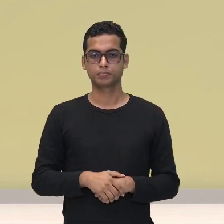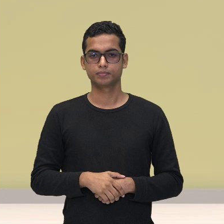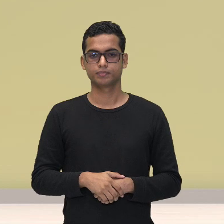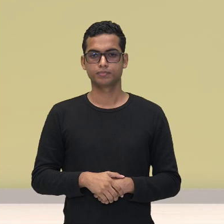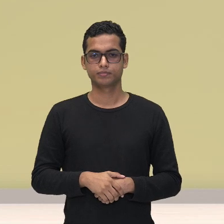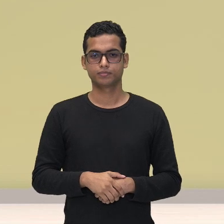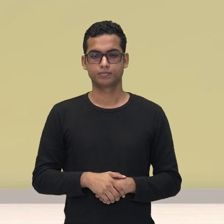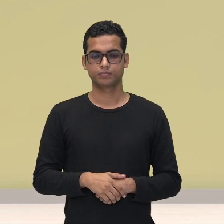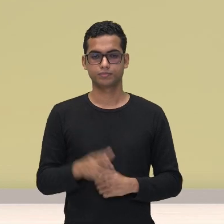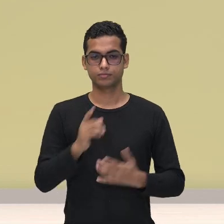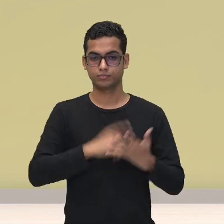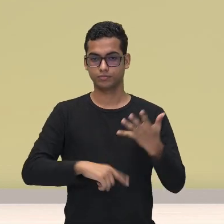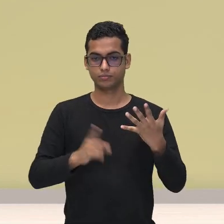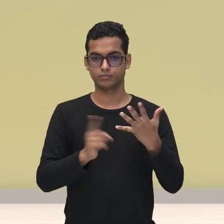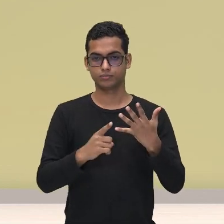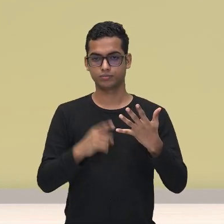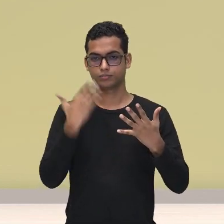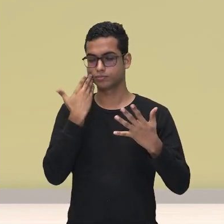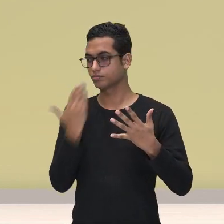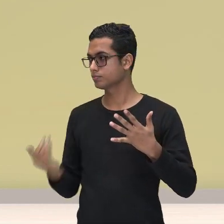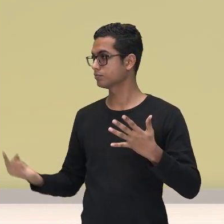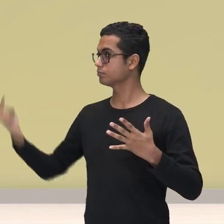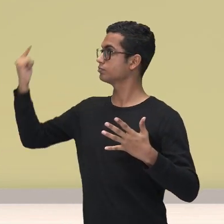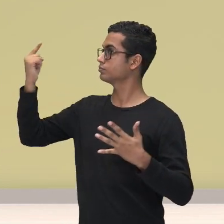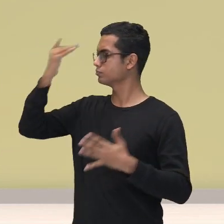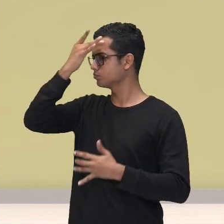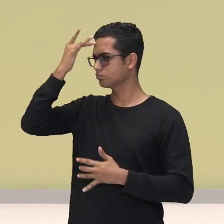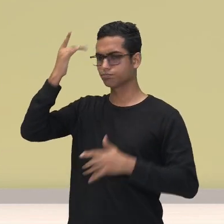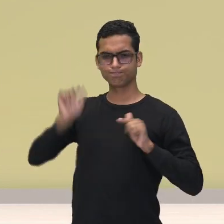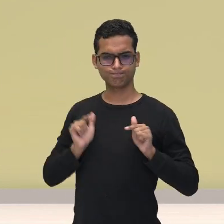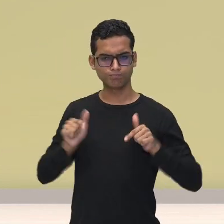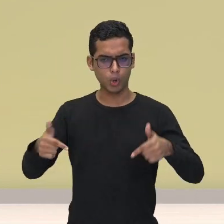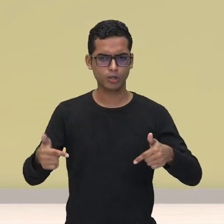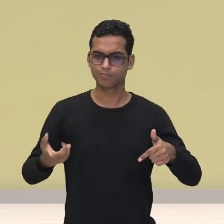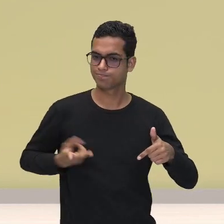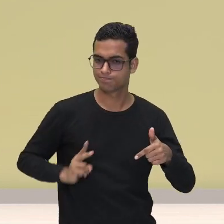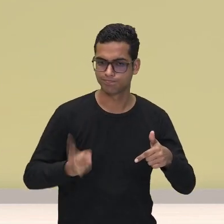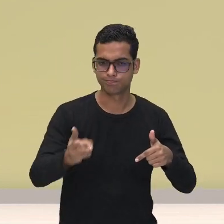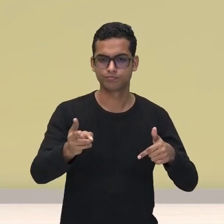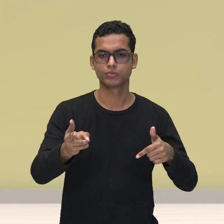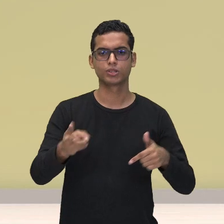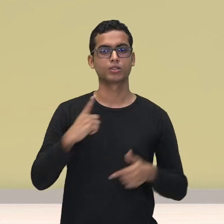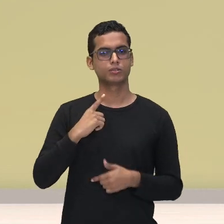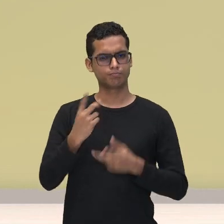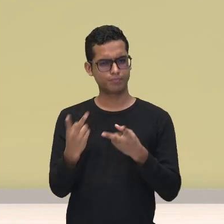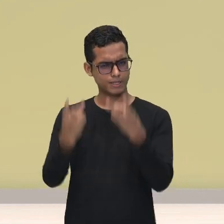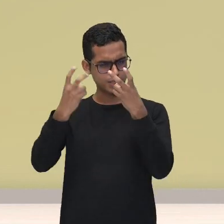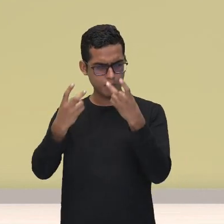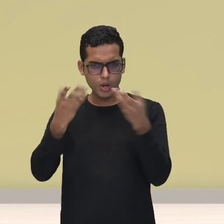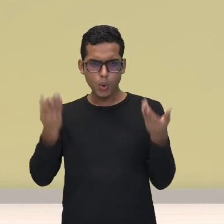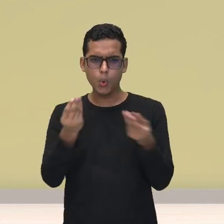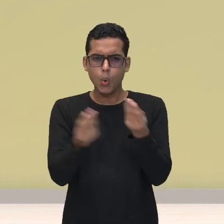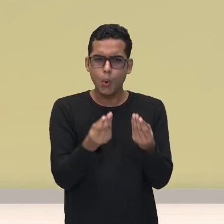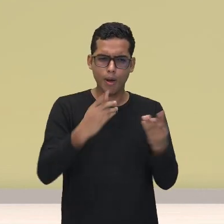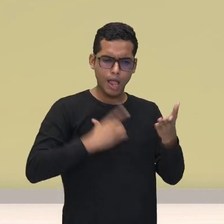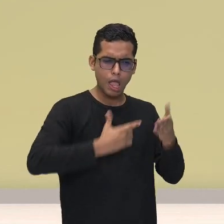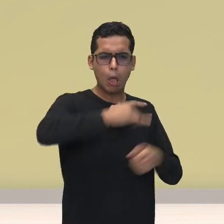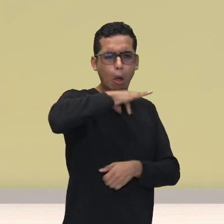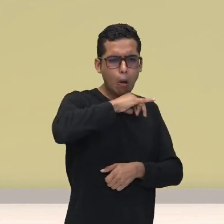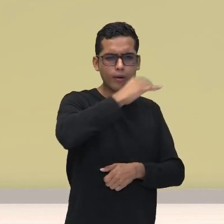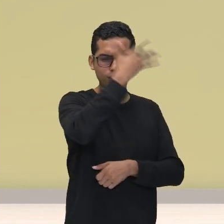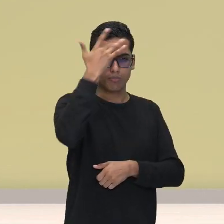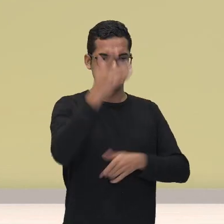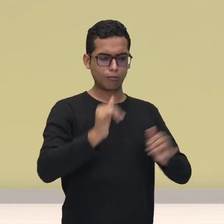não menos importante, o ser ativo. Então, vocês viram o impacto negativo que a inatividade física,